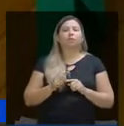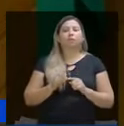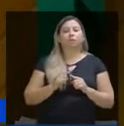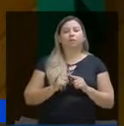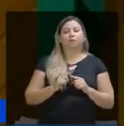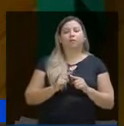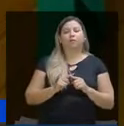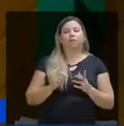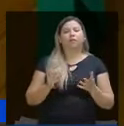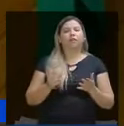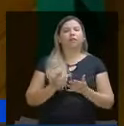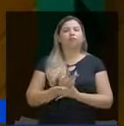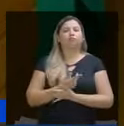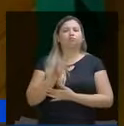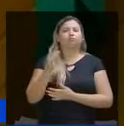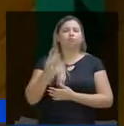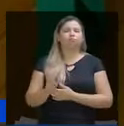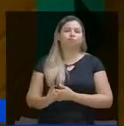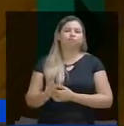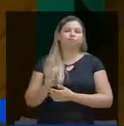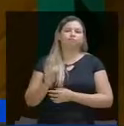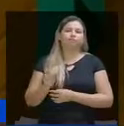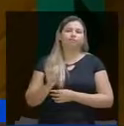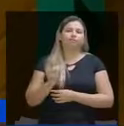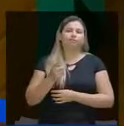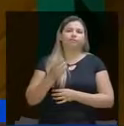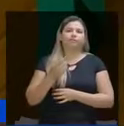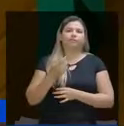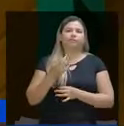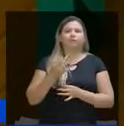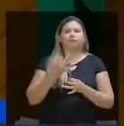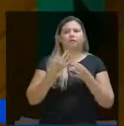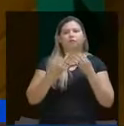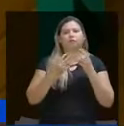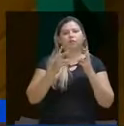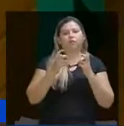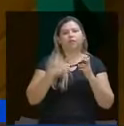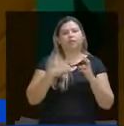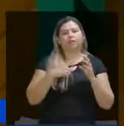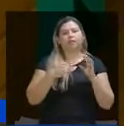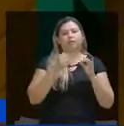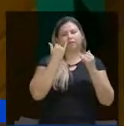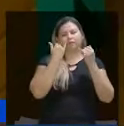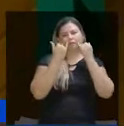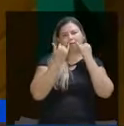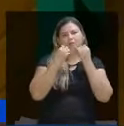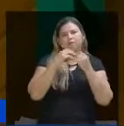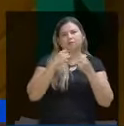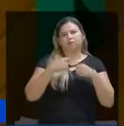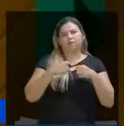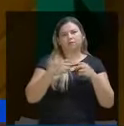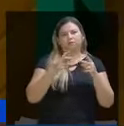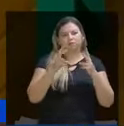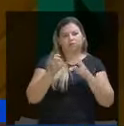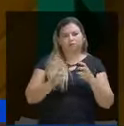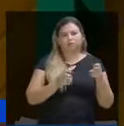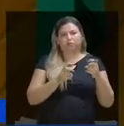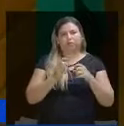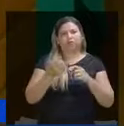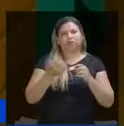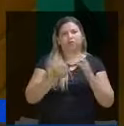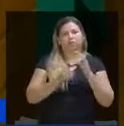situação ela foi em parte corrigida, mas fica a observação quanto à necessidade de observar a